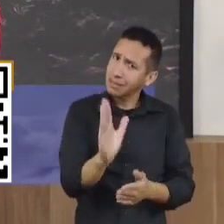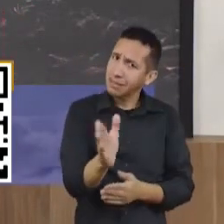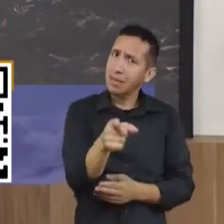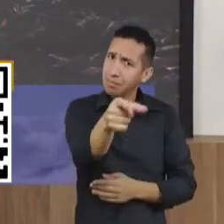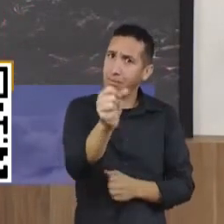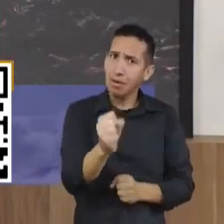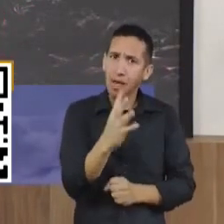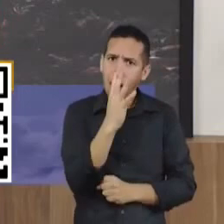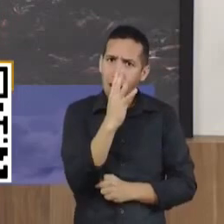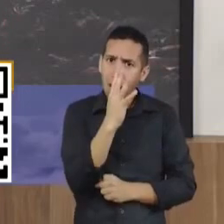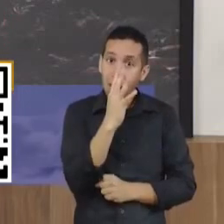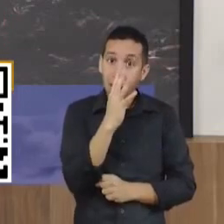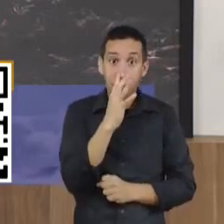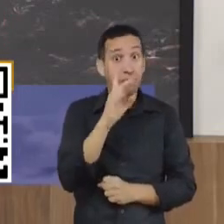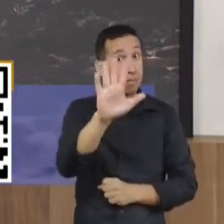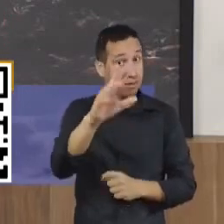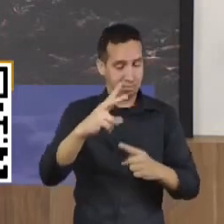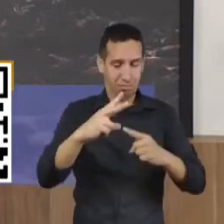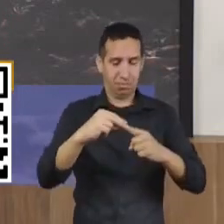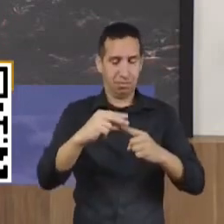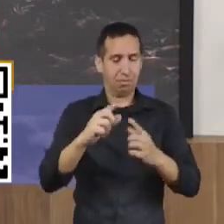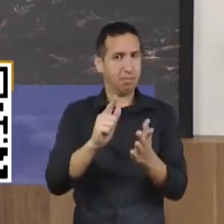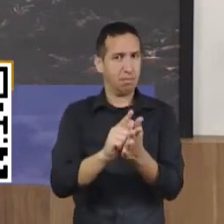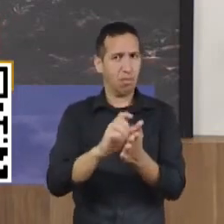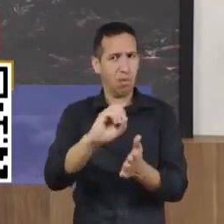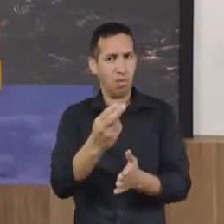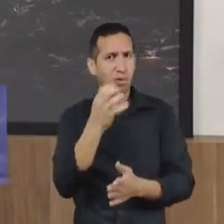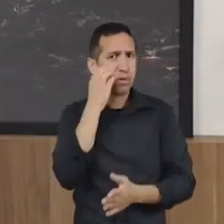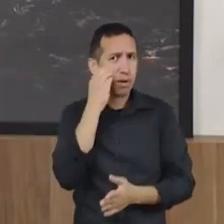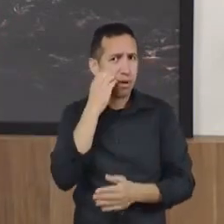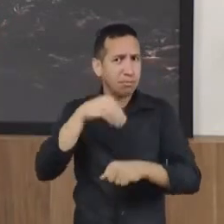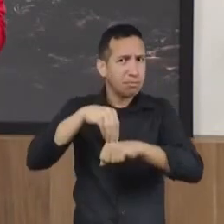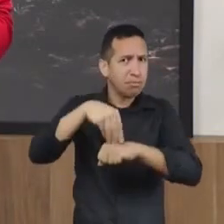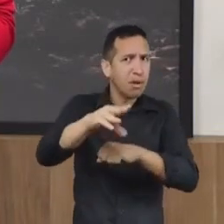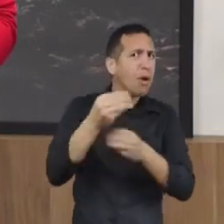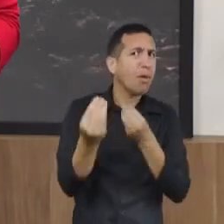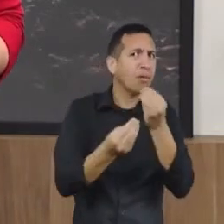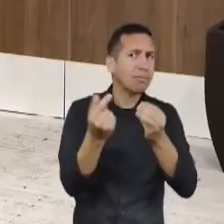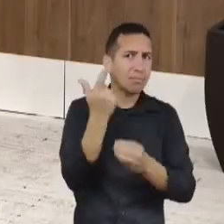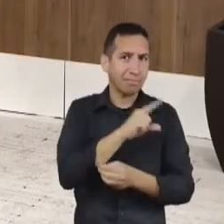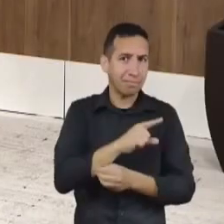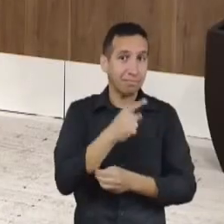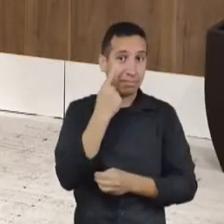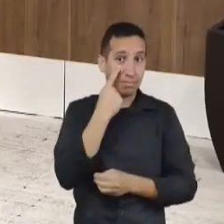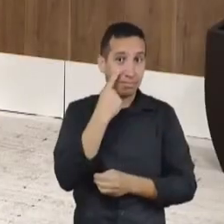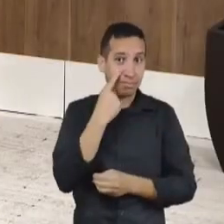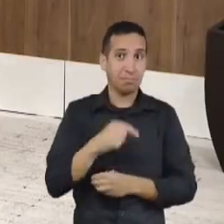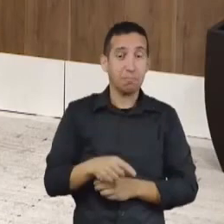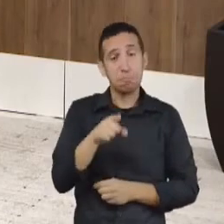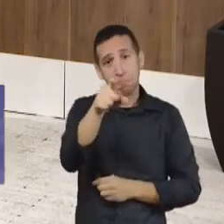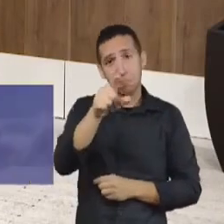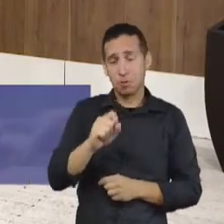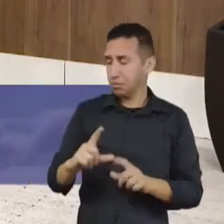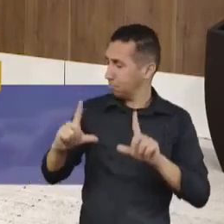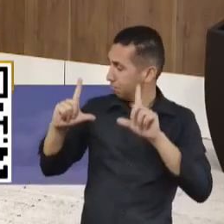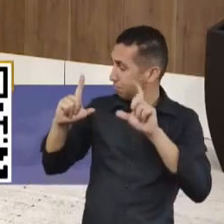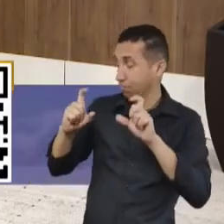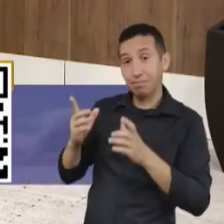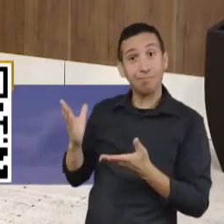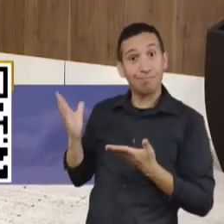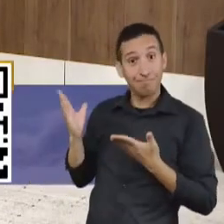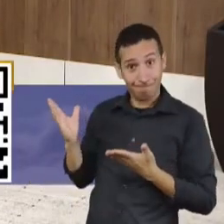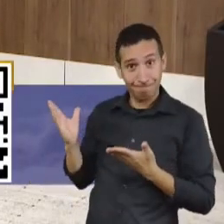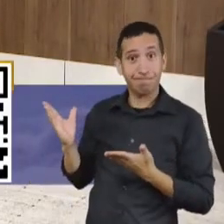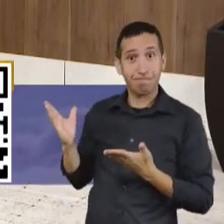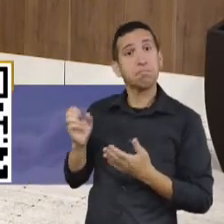de estudos sobre o Apocalipse papel e caneta na mão ou celular que eu te falo como ganhar a nota o Tira uma foto